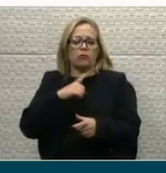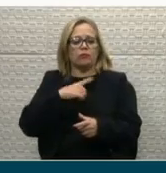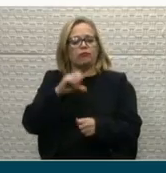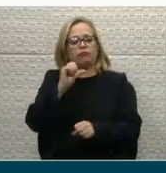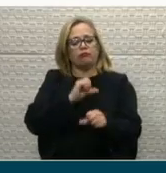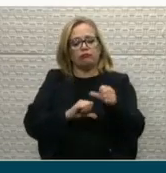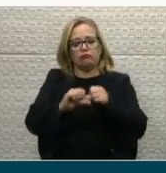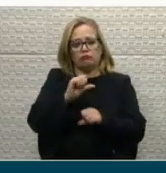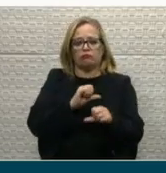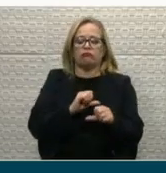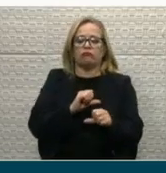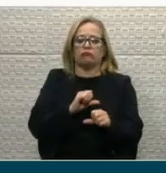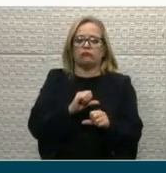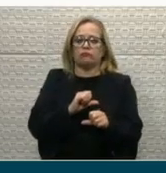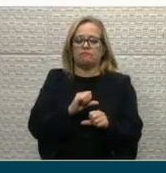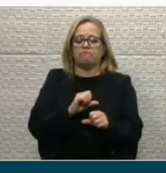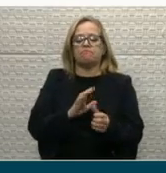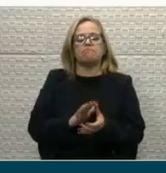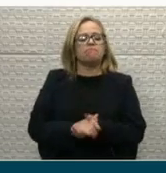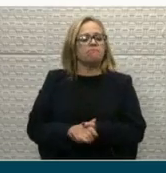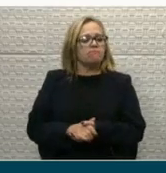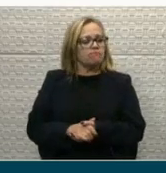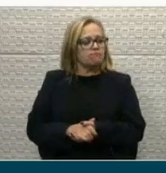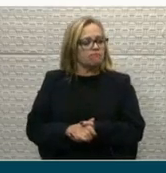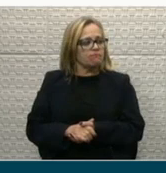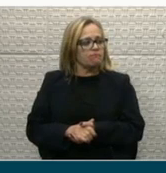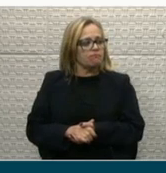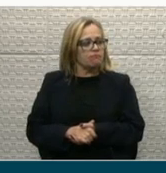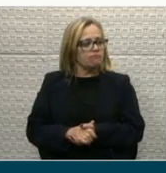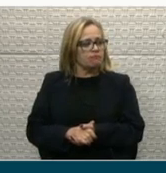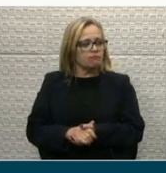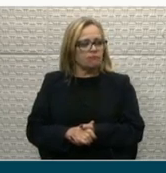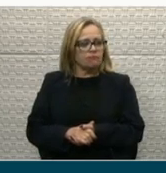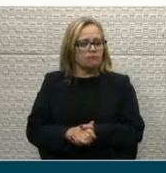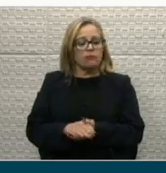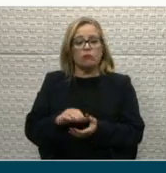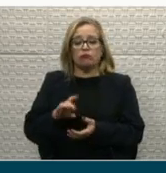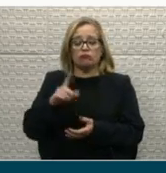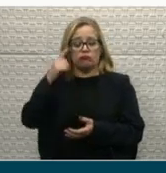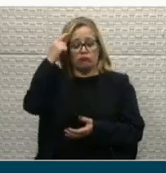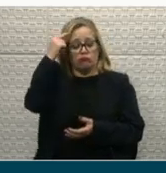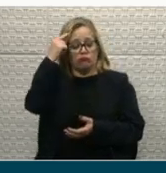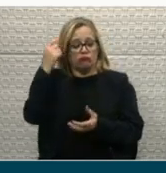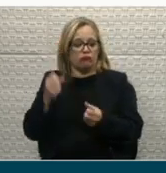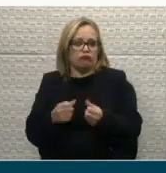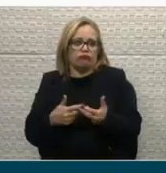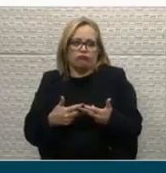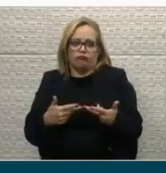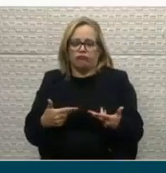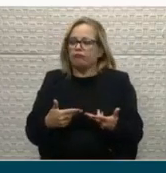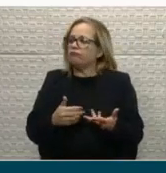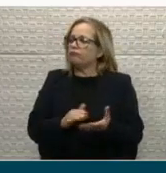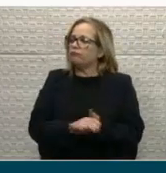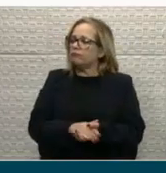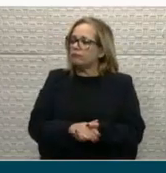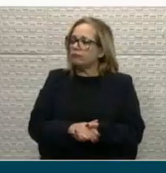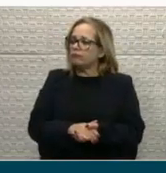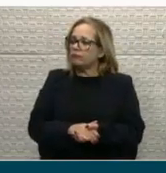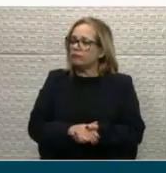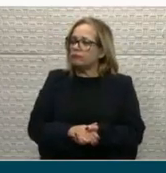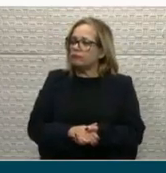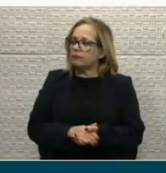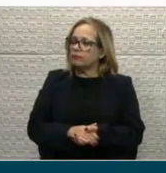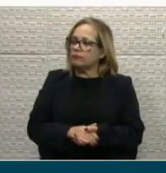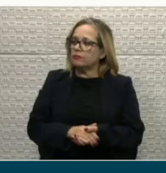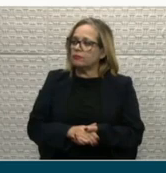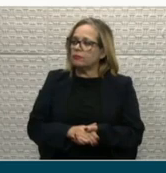vetor nulo, eu já sei que a sua imagem vai ser o vetor nulo. Basta pensar no produto por escalar. Então, o vetor